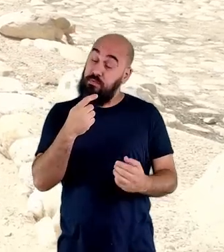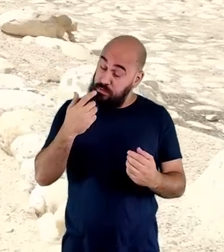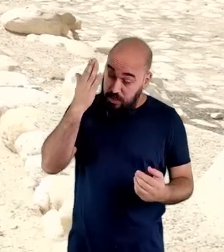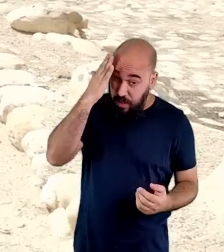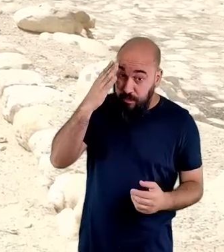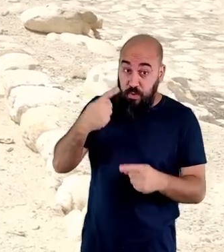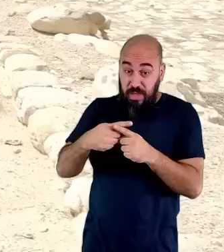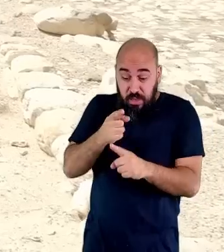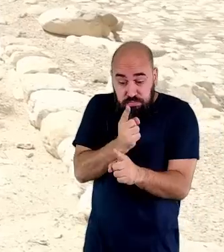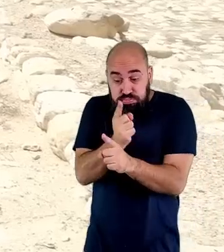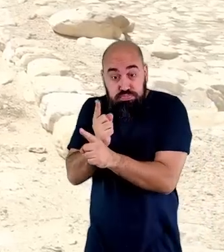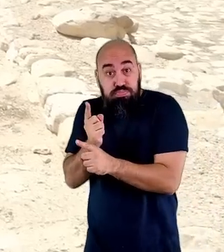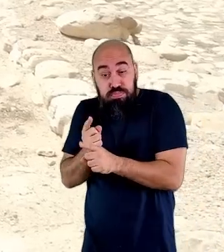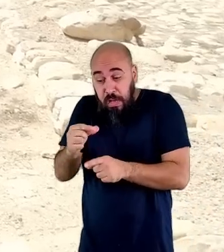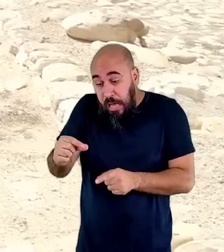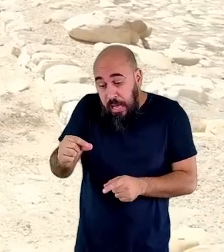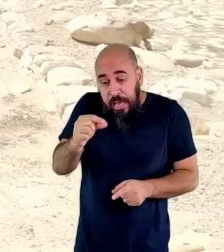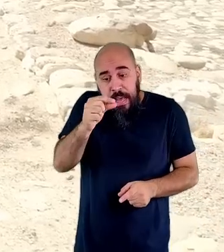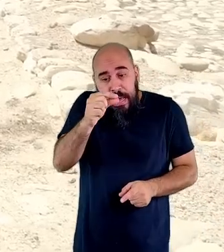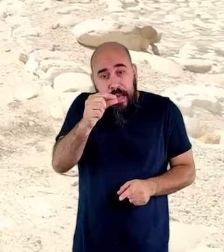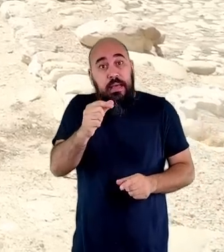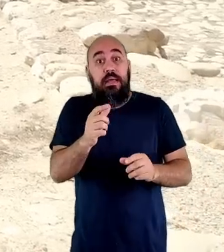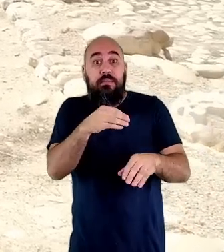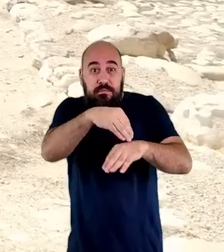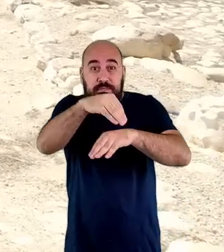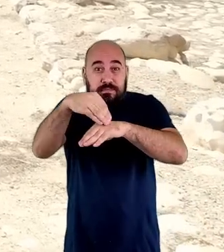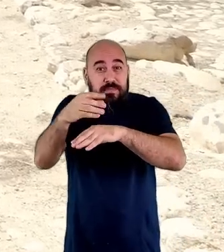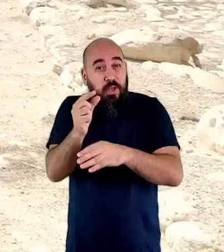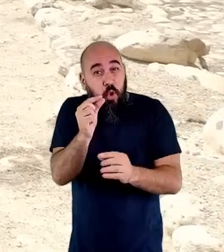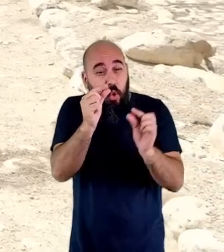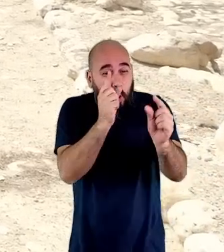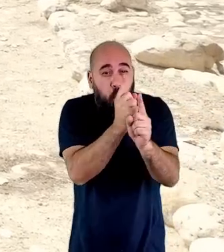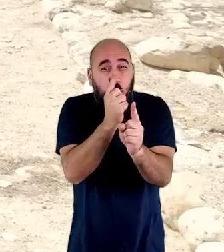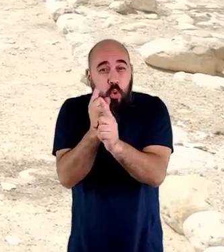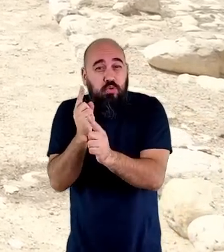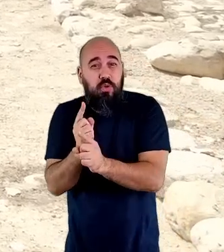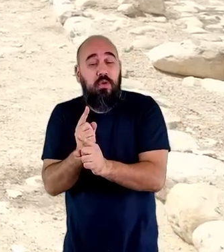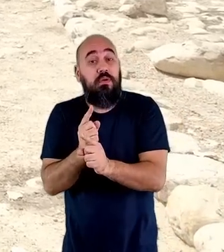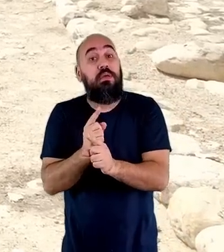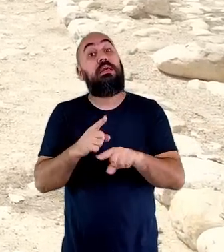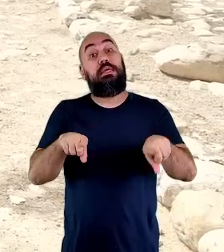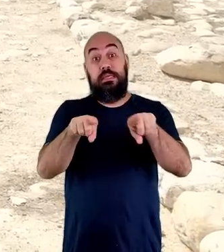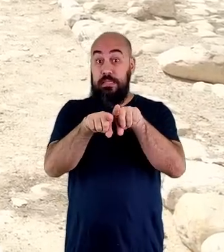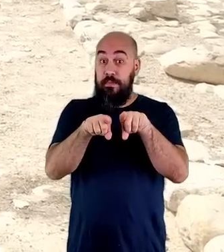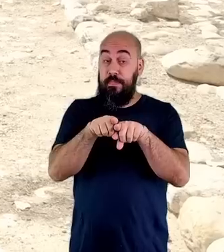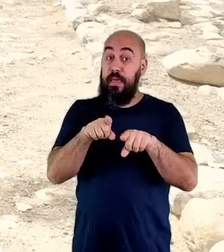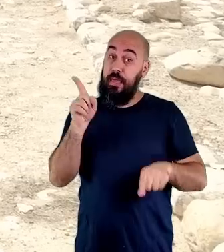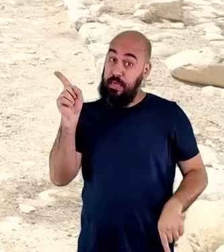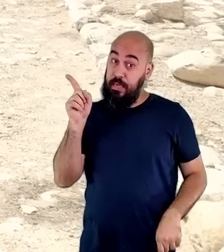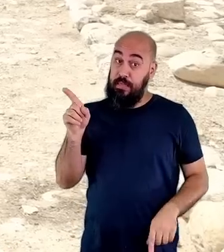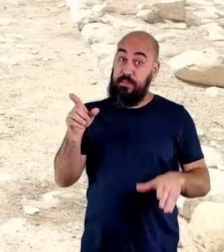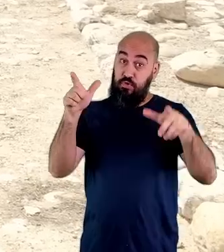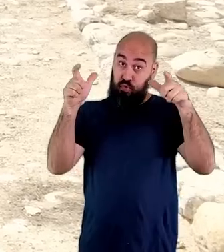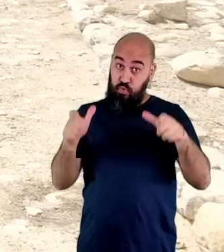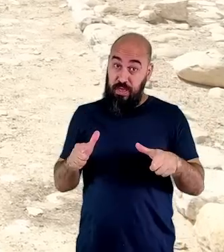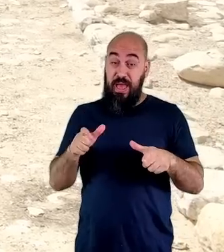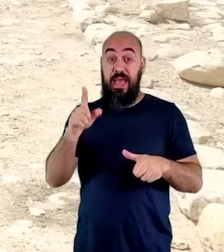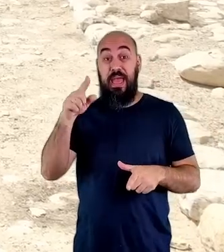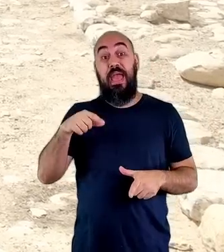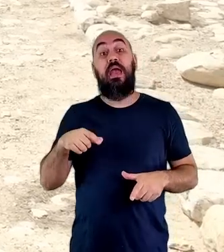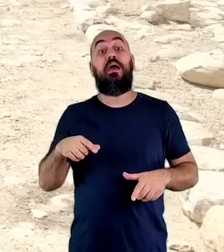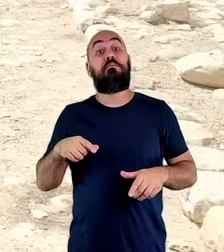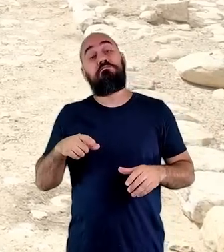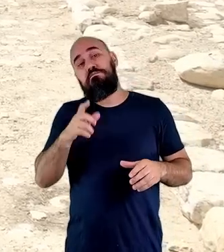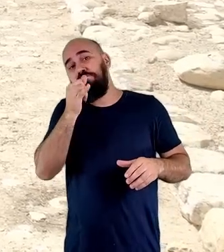nesse local. E, ao mesmo tempo, esses armazéns funcionavam como cidades celeiro. O que é isso? Muita coisa que era plantada